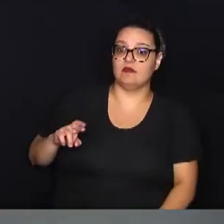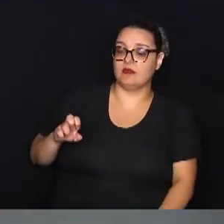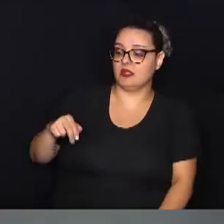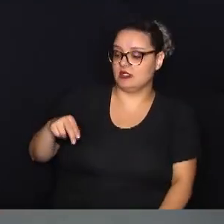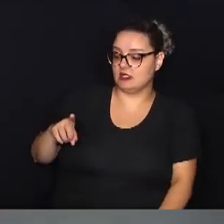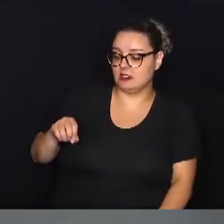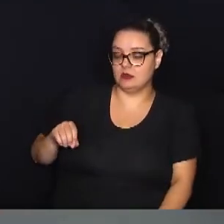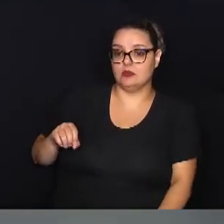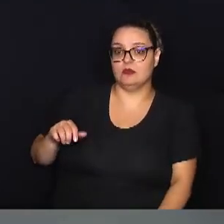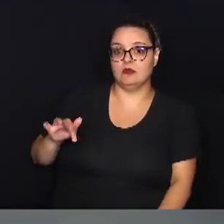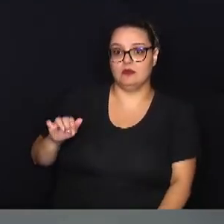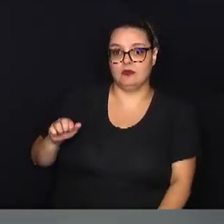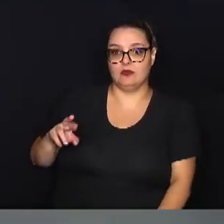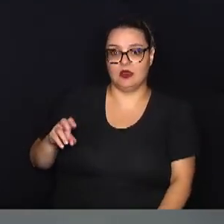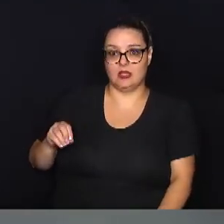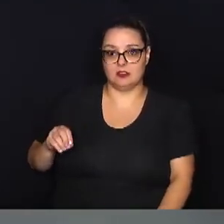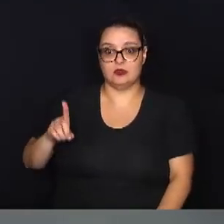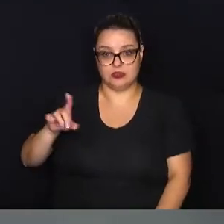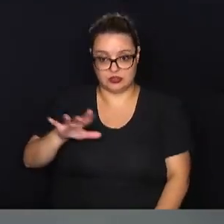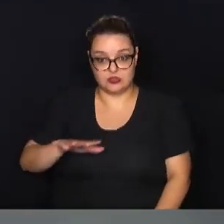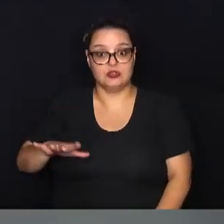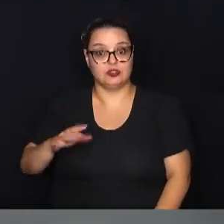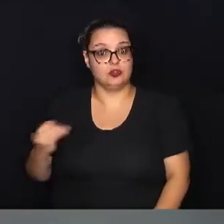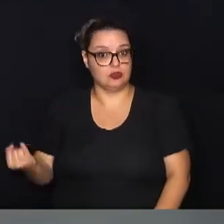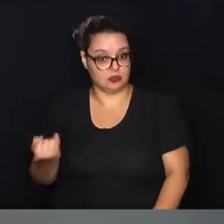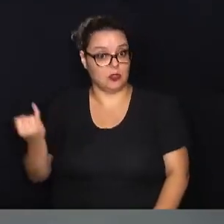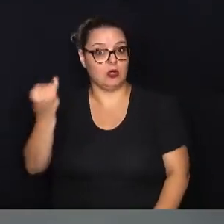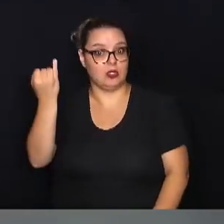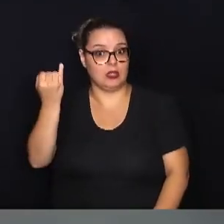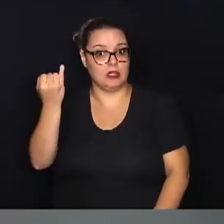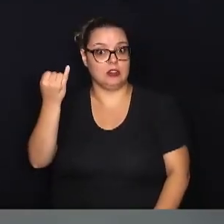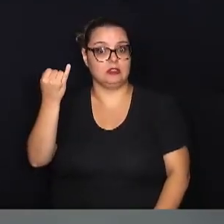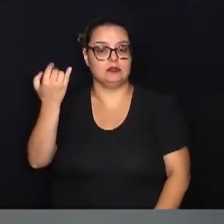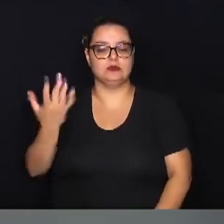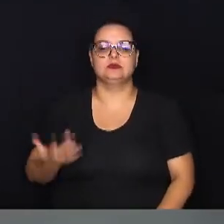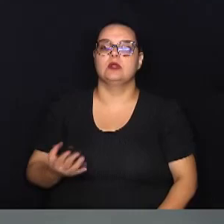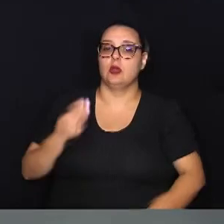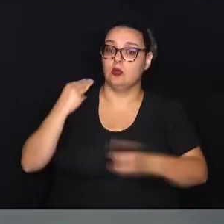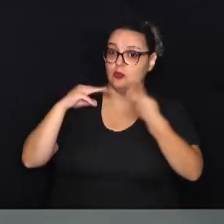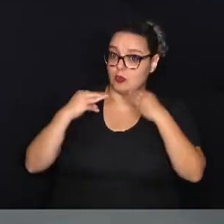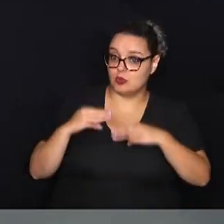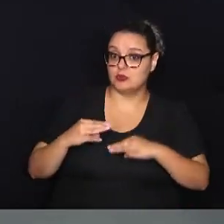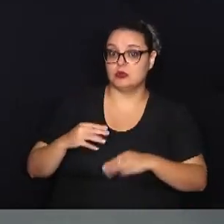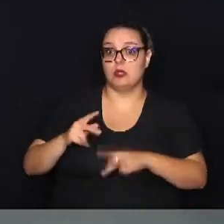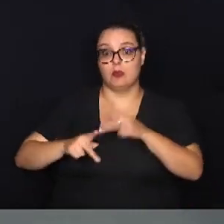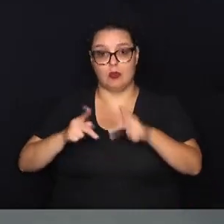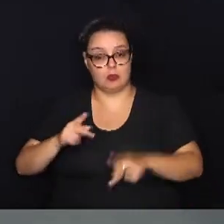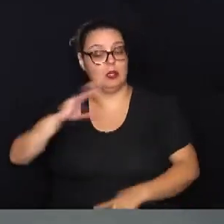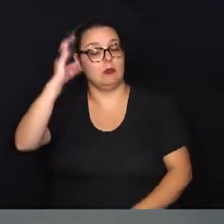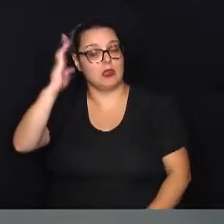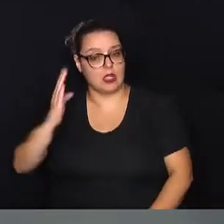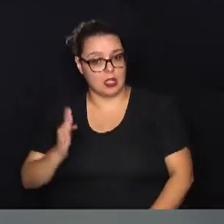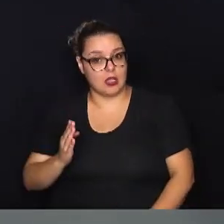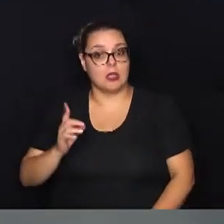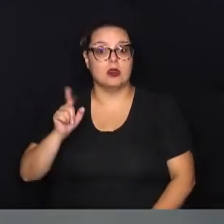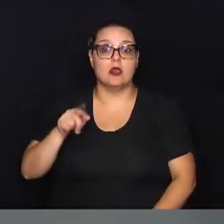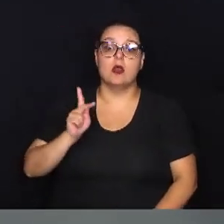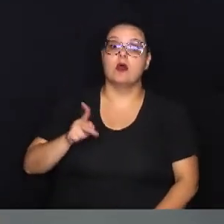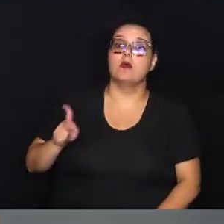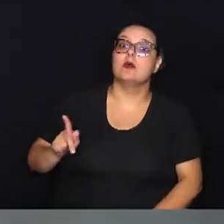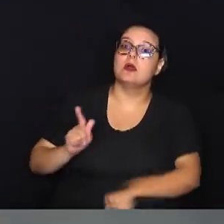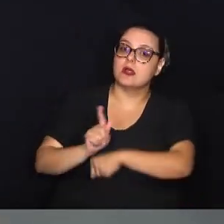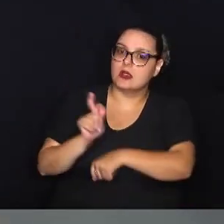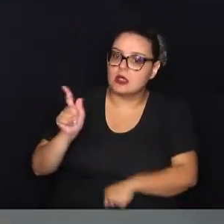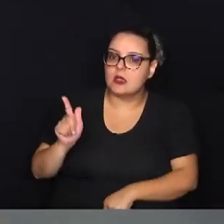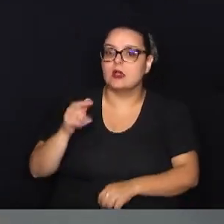Fernando Faro, um diretor importante da música popular brasileira, que foi professor na graduação